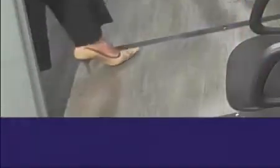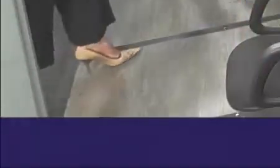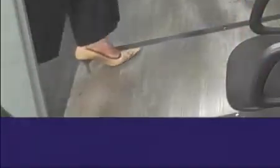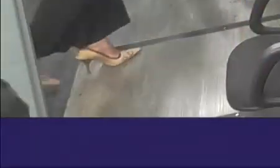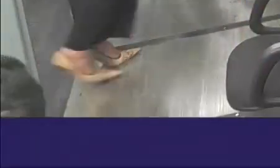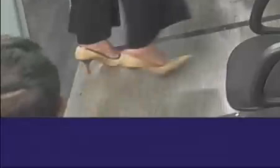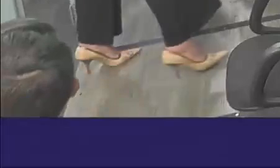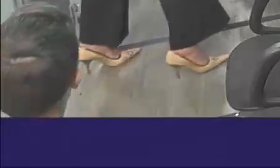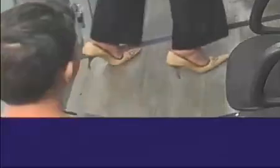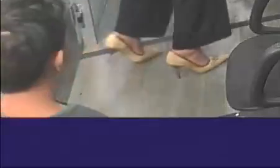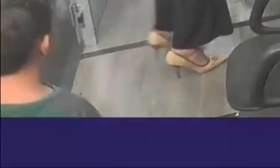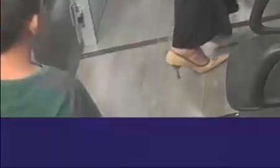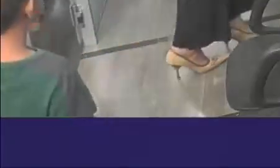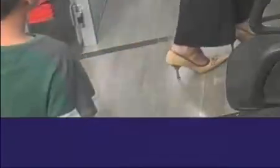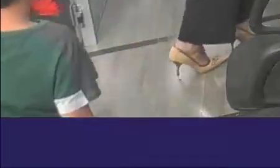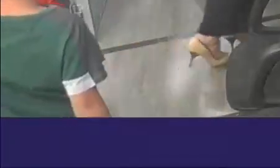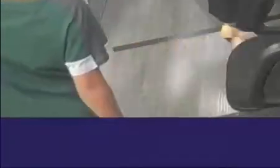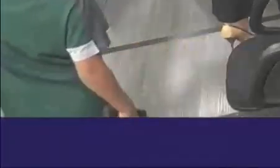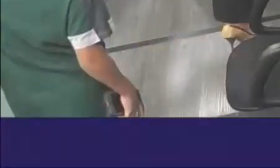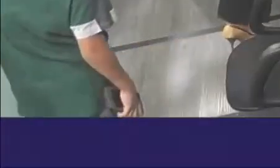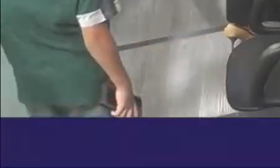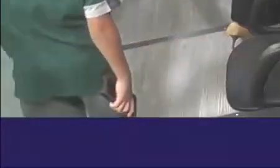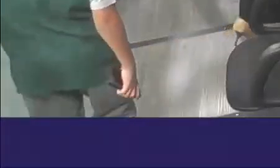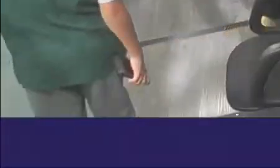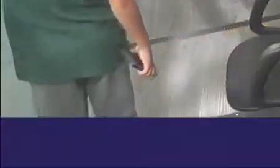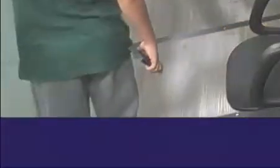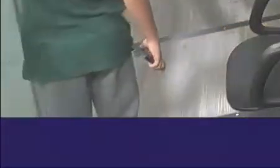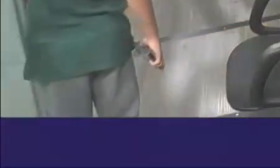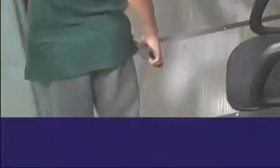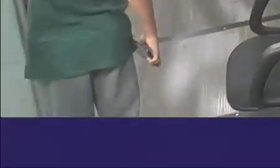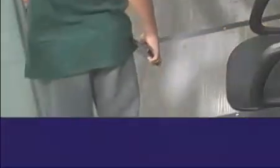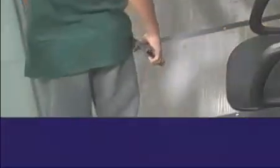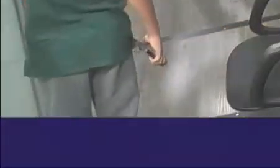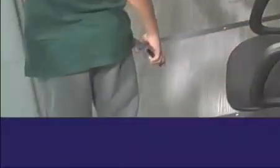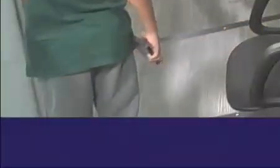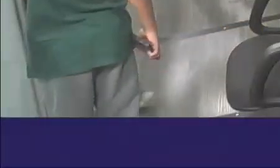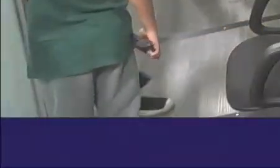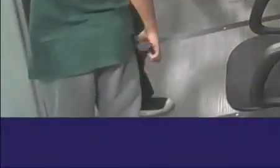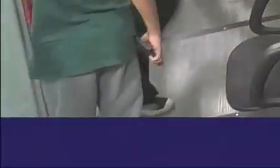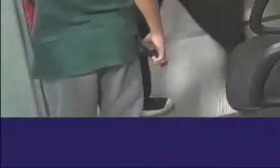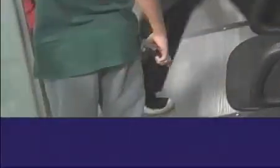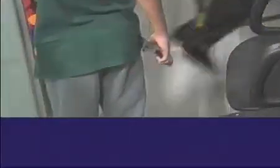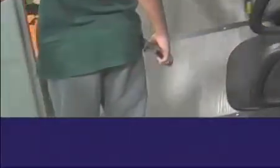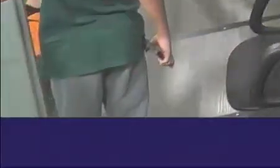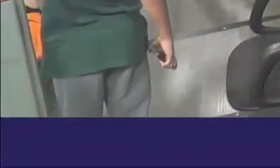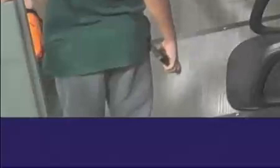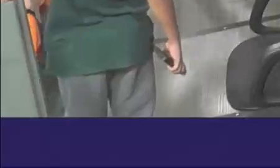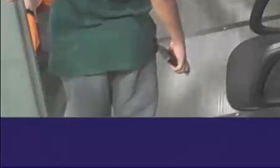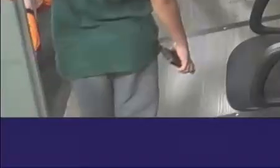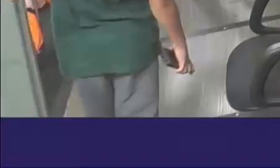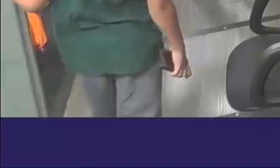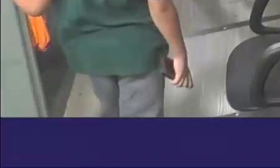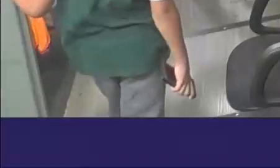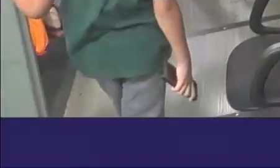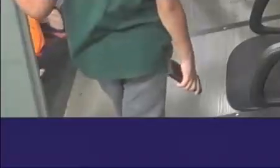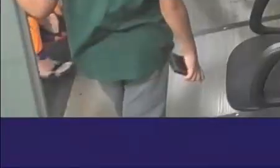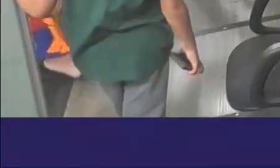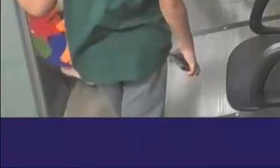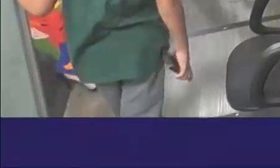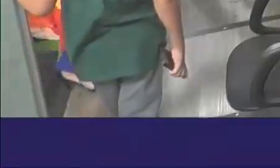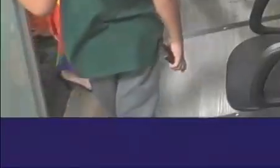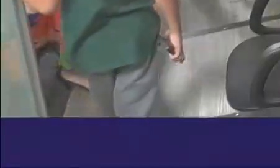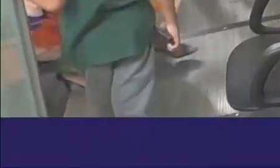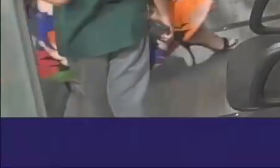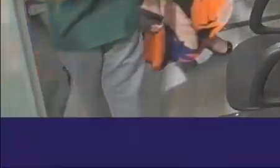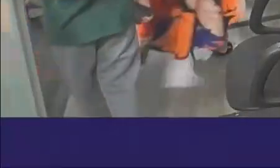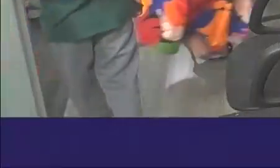fazer. Eu que sempre quis acreditar, que sempre acreditei que tudo volta. Nem